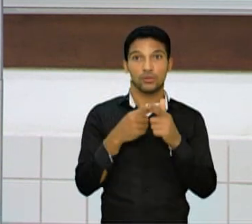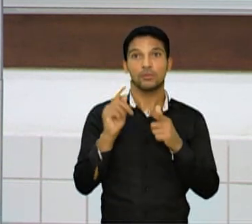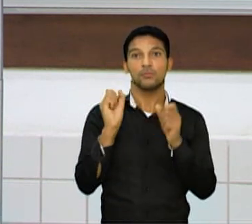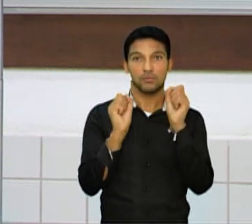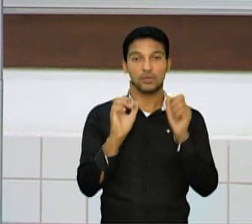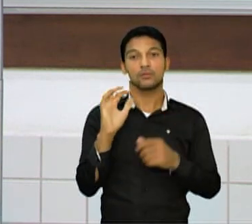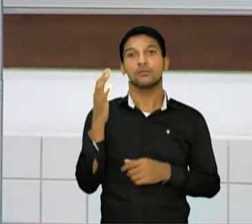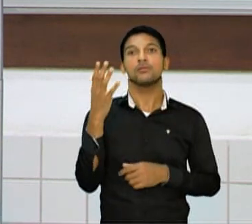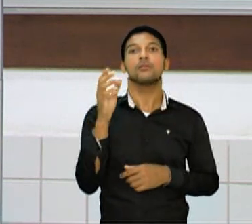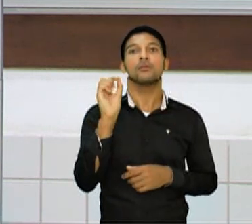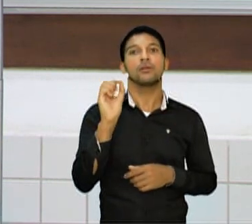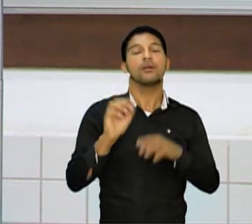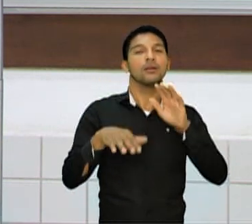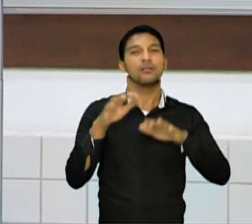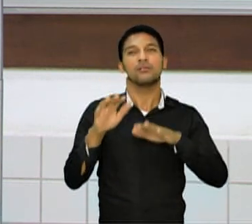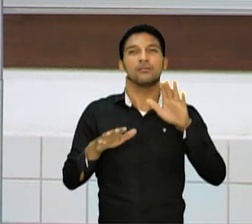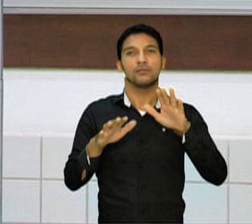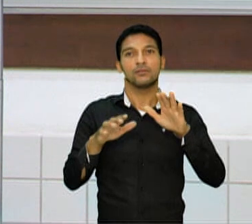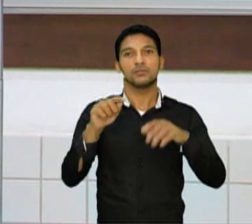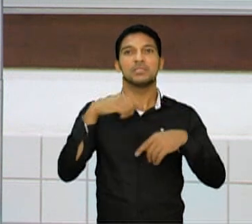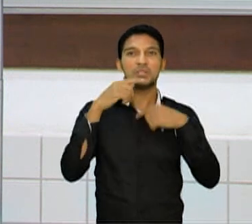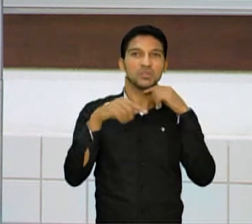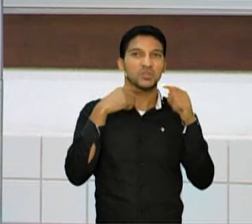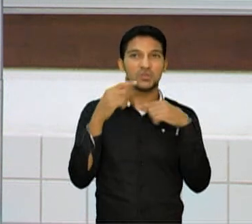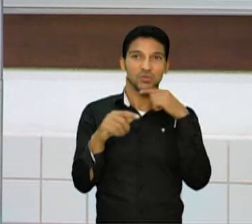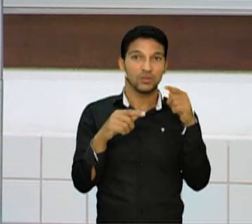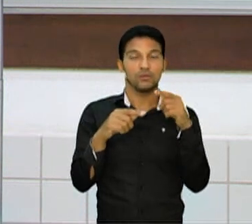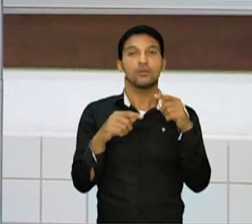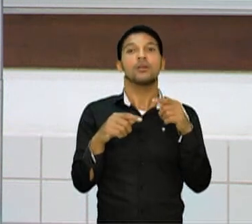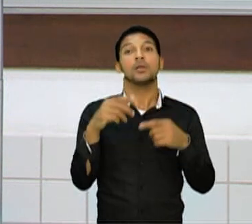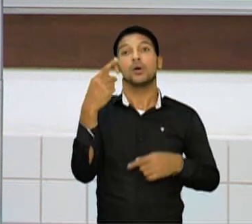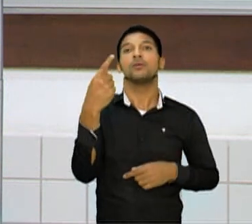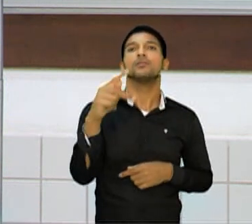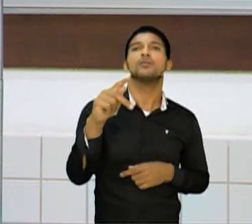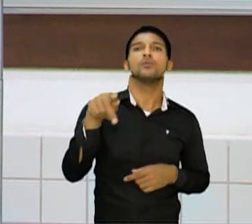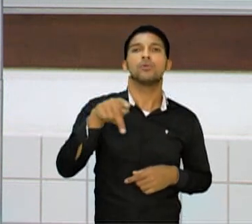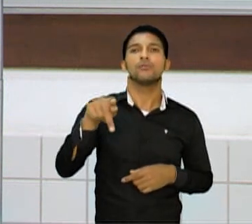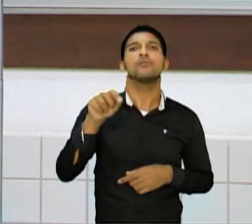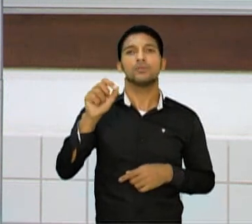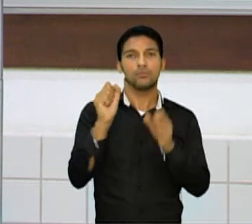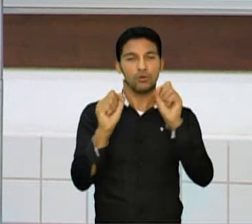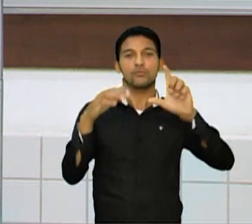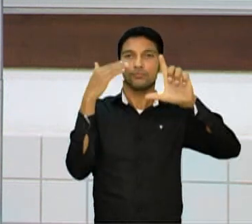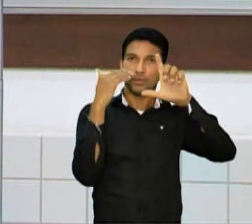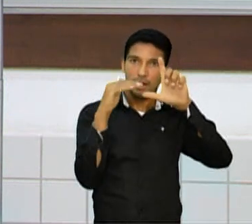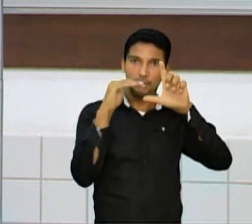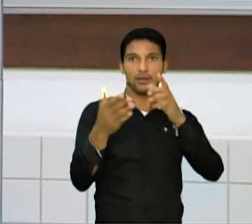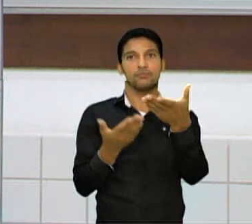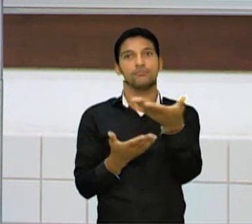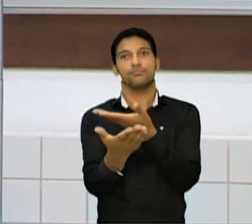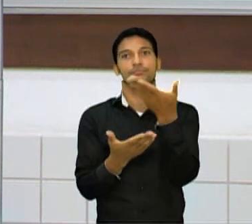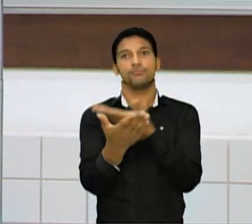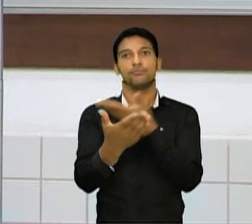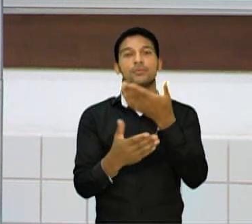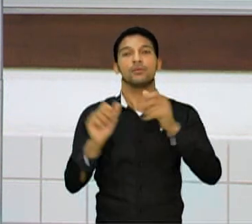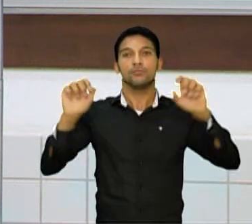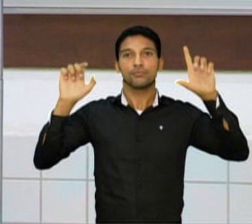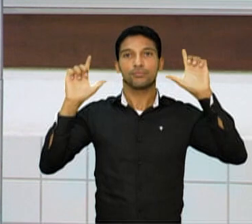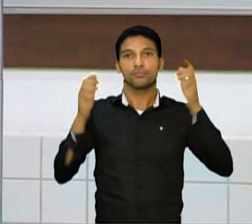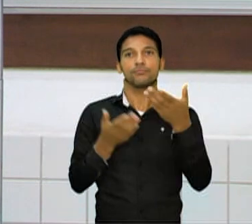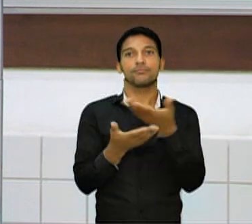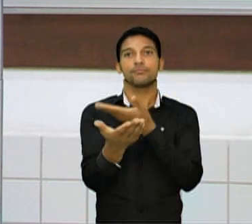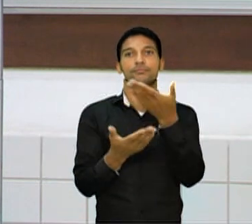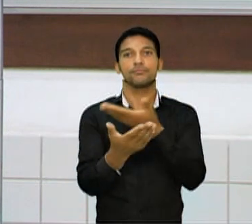com alguma resolução ou alguma dúvida, entre em contato com seu professor. Ele deve ser a sua ponte de ligação e mais uma pessoa para lhe